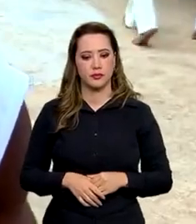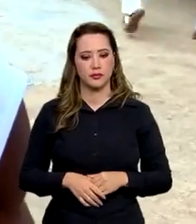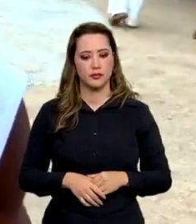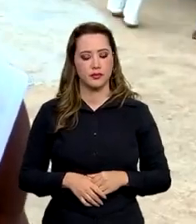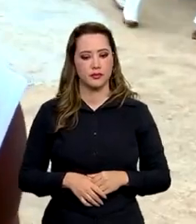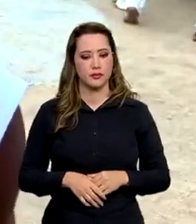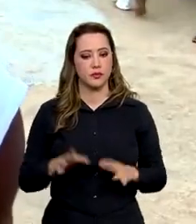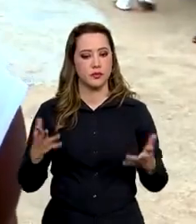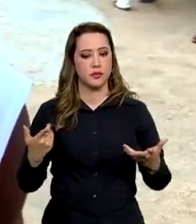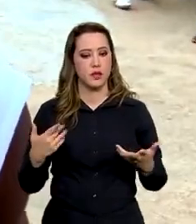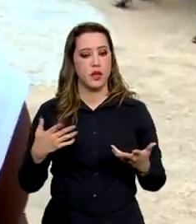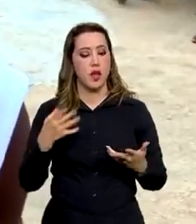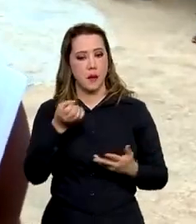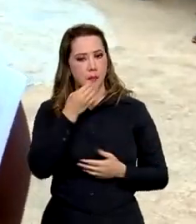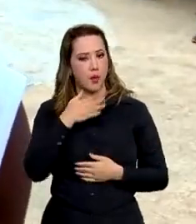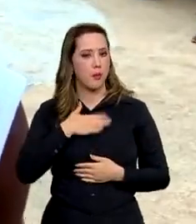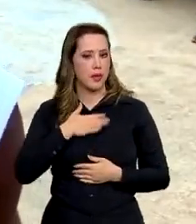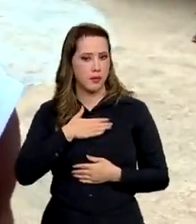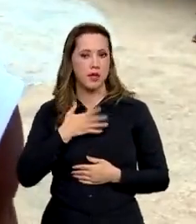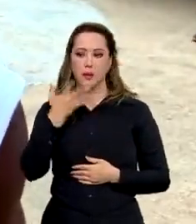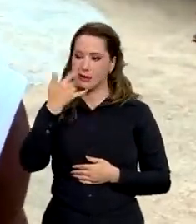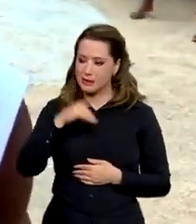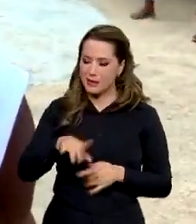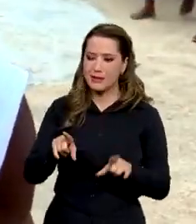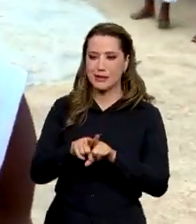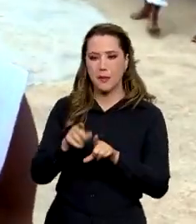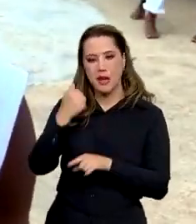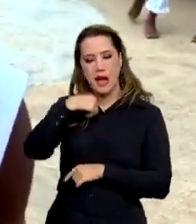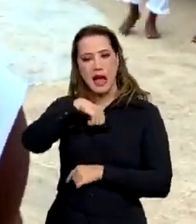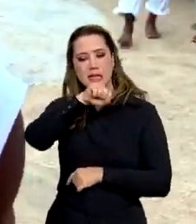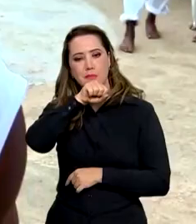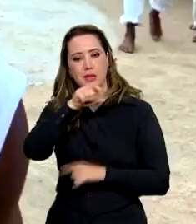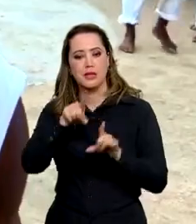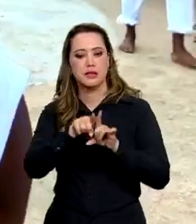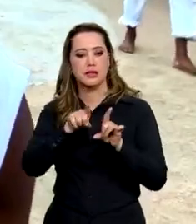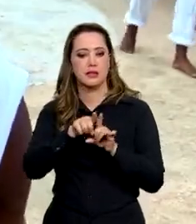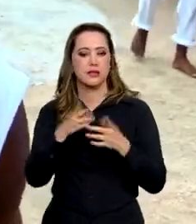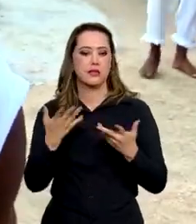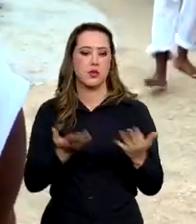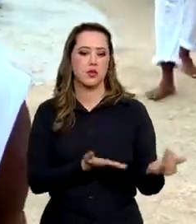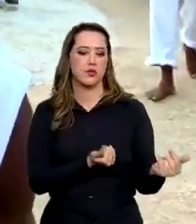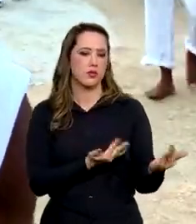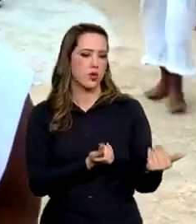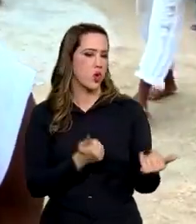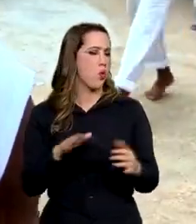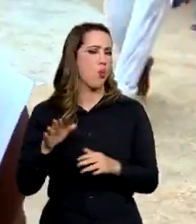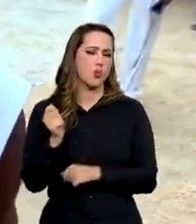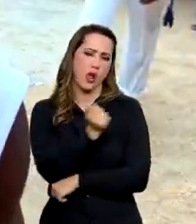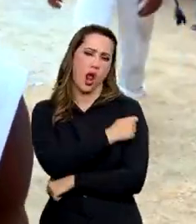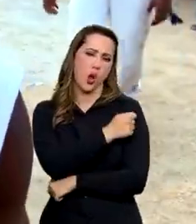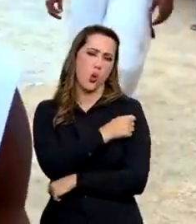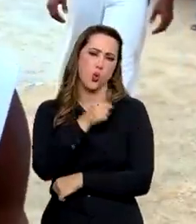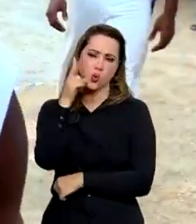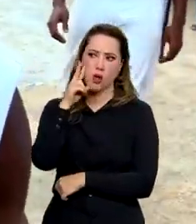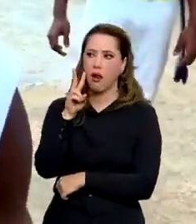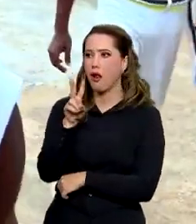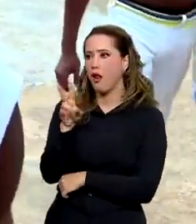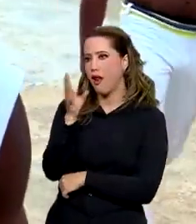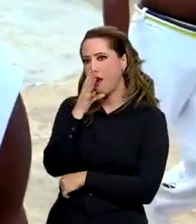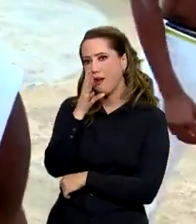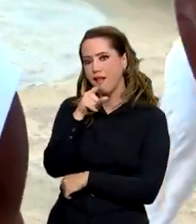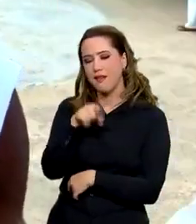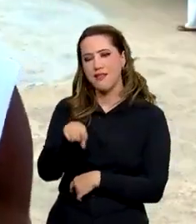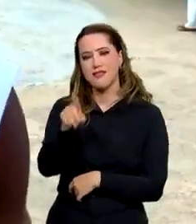sucesso para mim, não só para mim. As crianças, as mães das crianças, os jovens, estudantes, mesmo até aqueles diretores